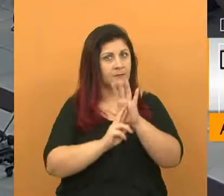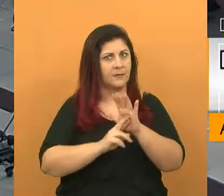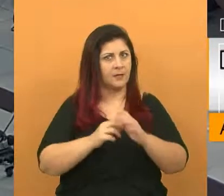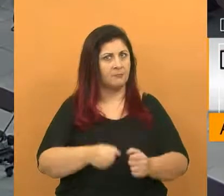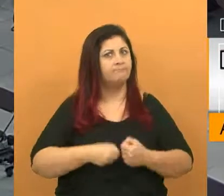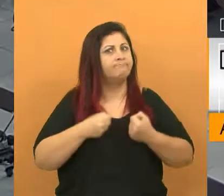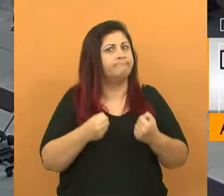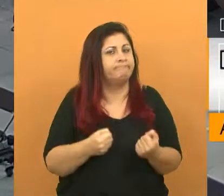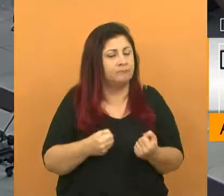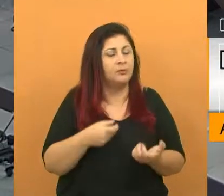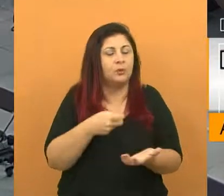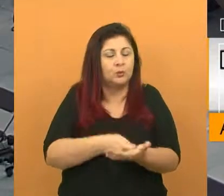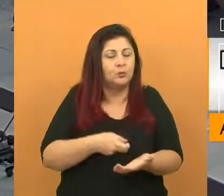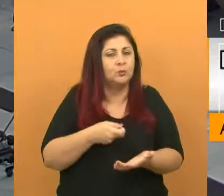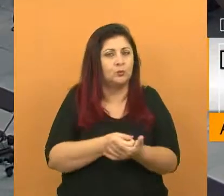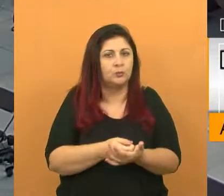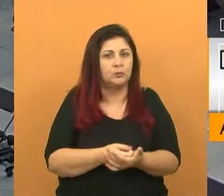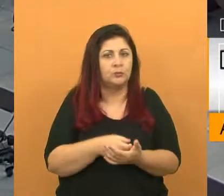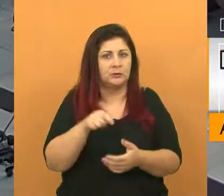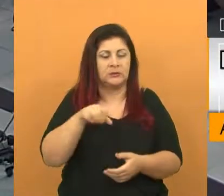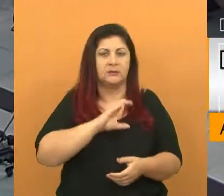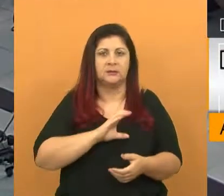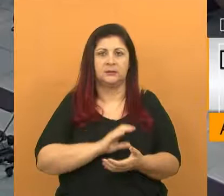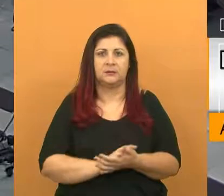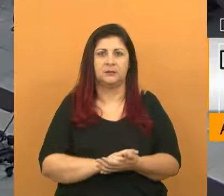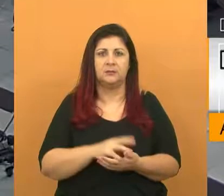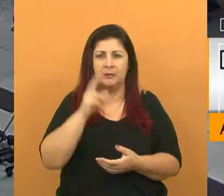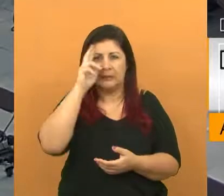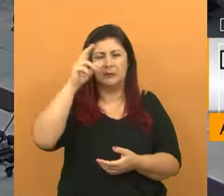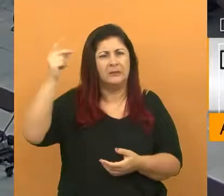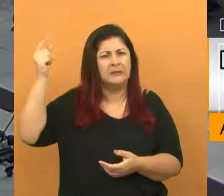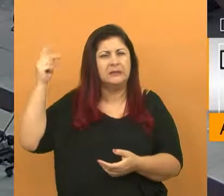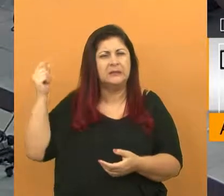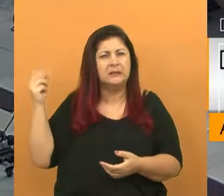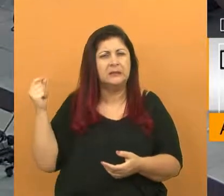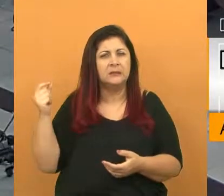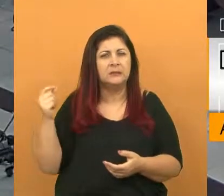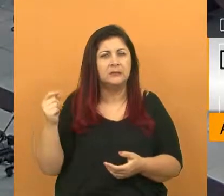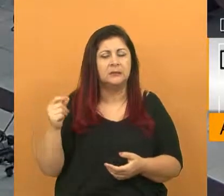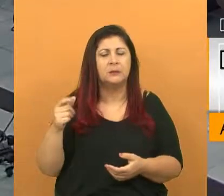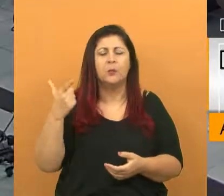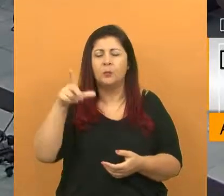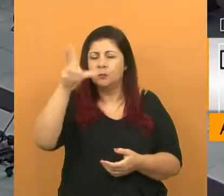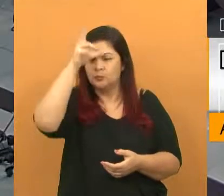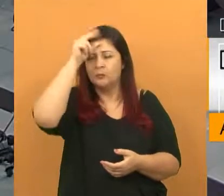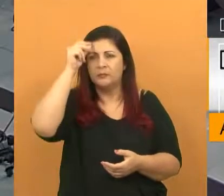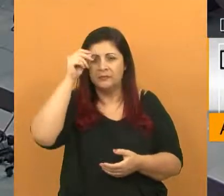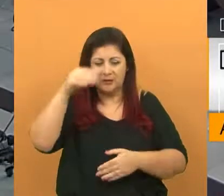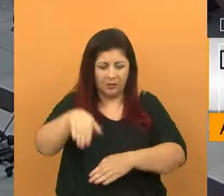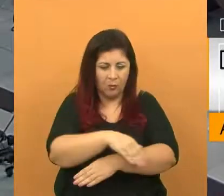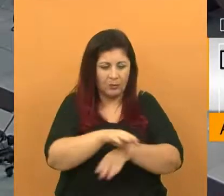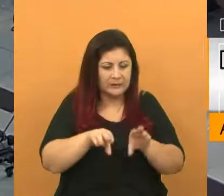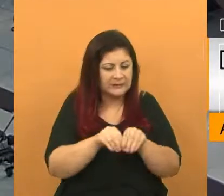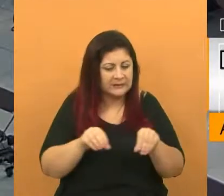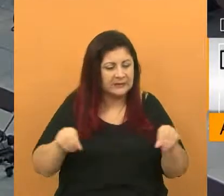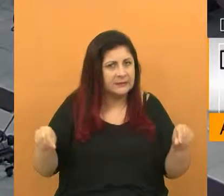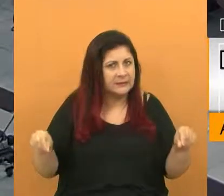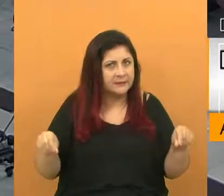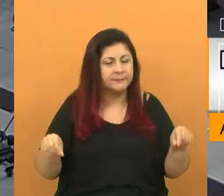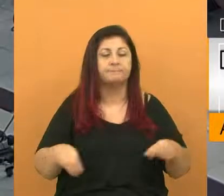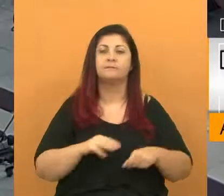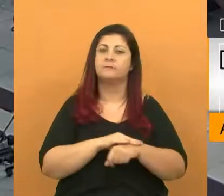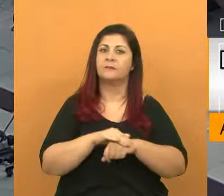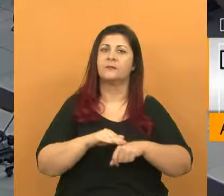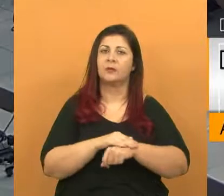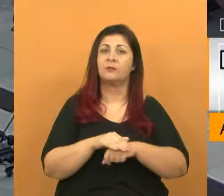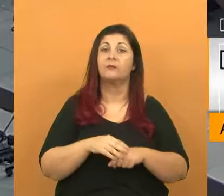lembro bem que na gestão primeira do ex prefeito marco aurélio as ruas lá ainda eram de terra e foi conversado com